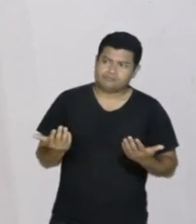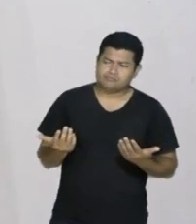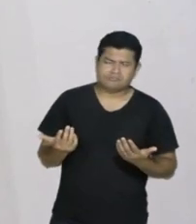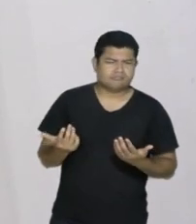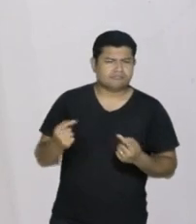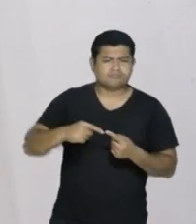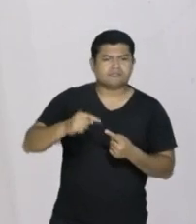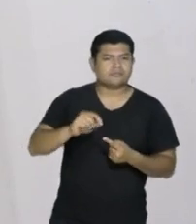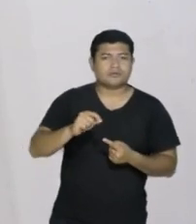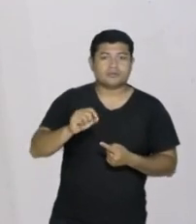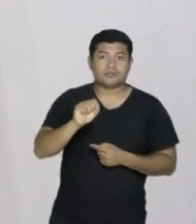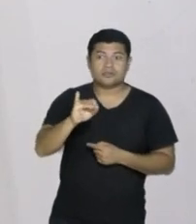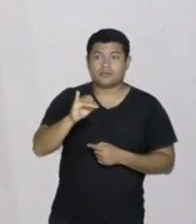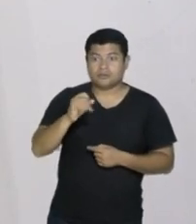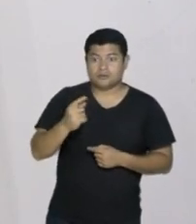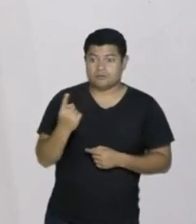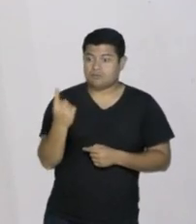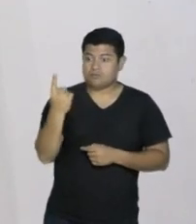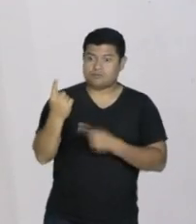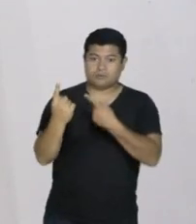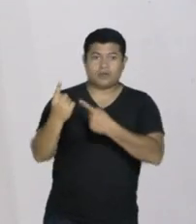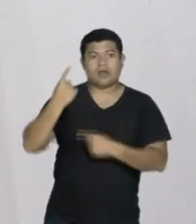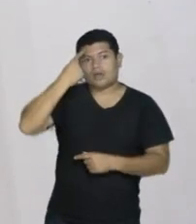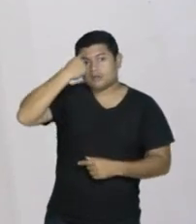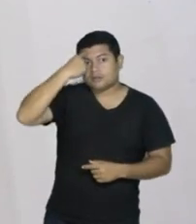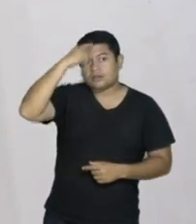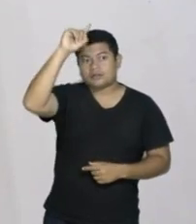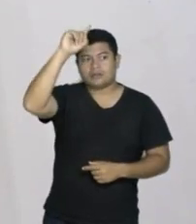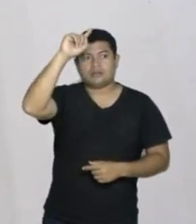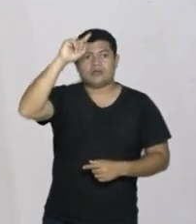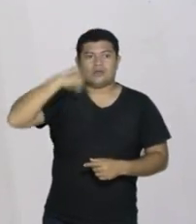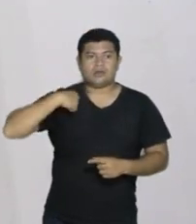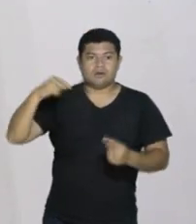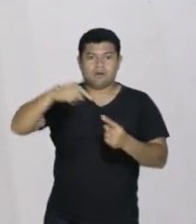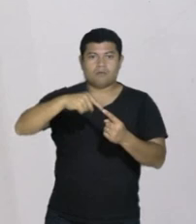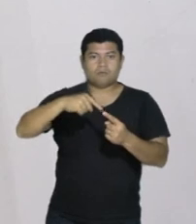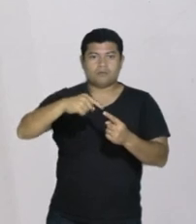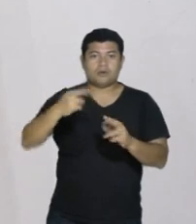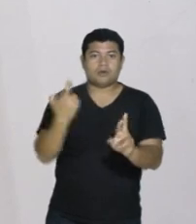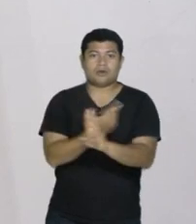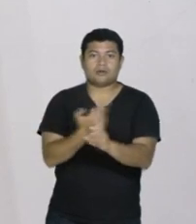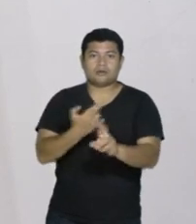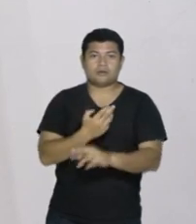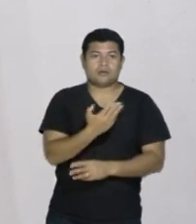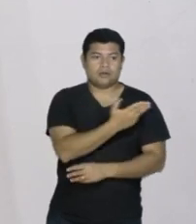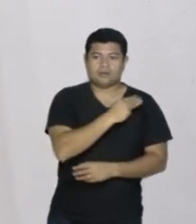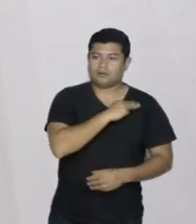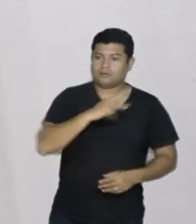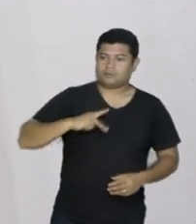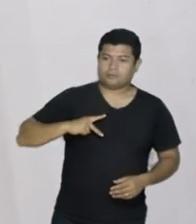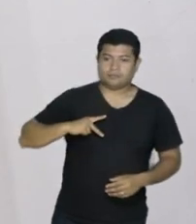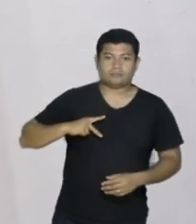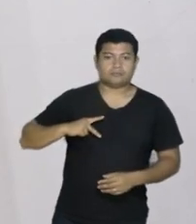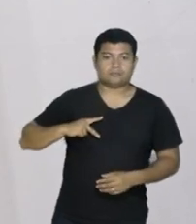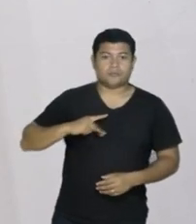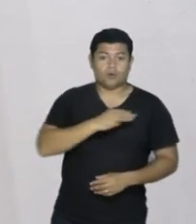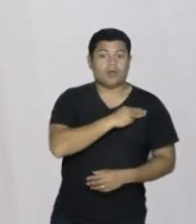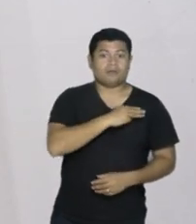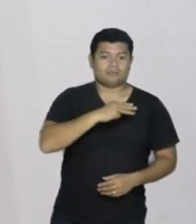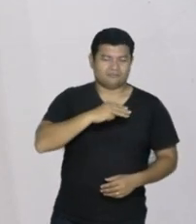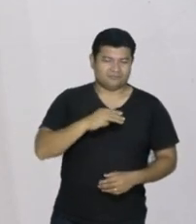uma linda ideia maravilhosa sobre alguma coisa relacionado isso aqui o Ministério da Saúde vai poder financiar